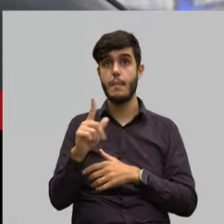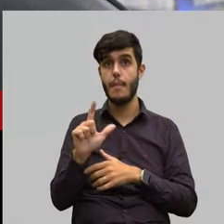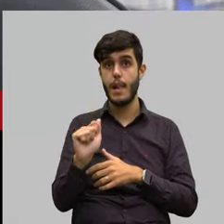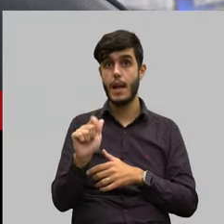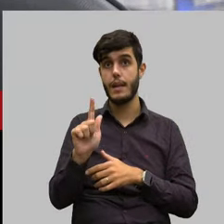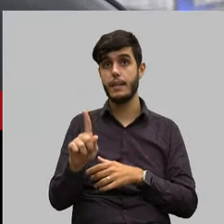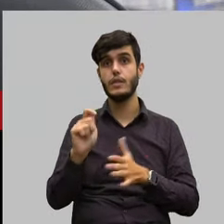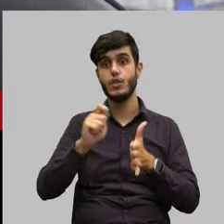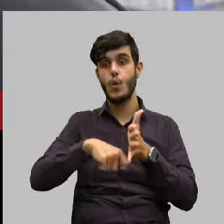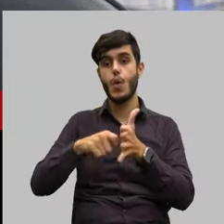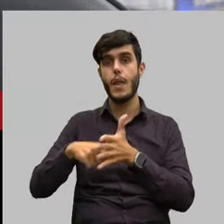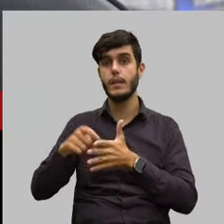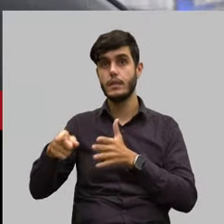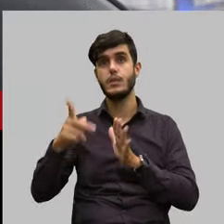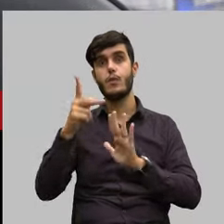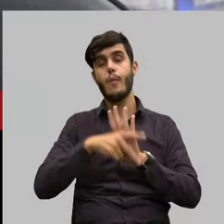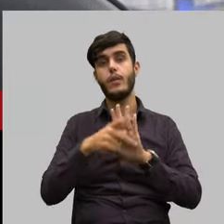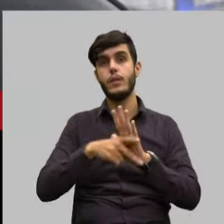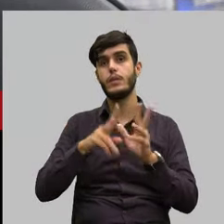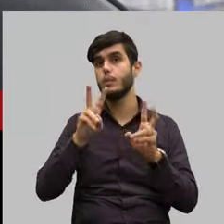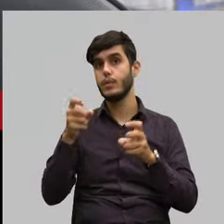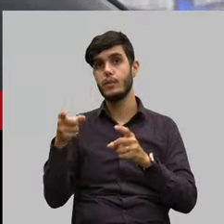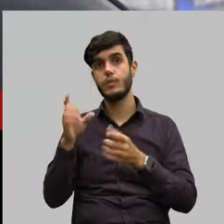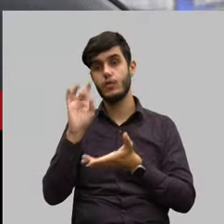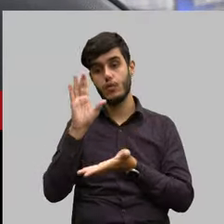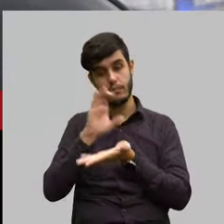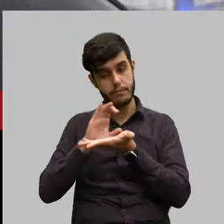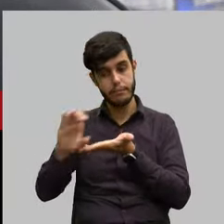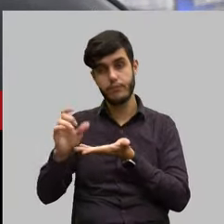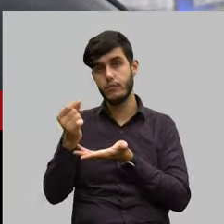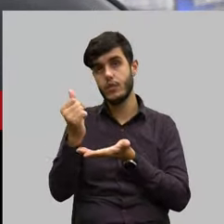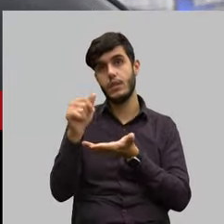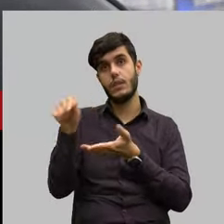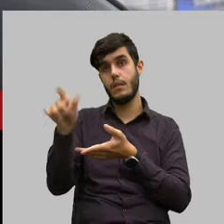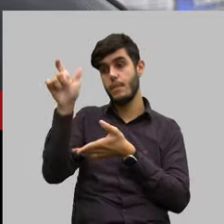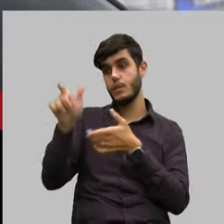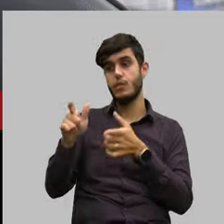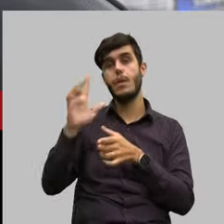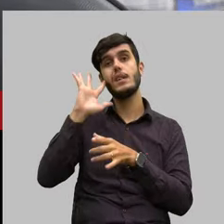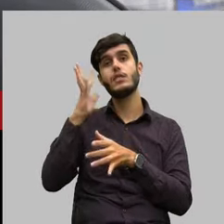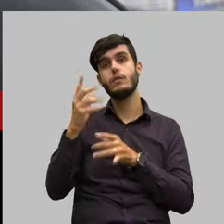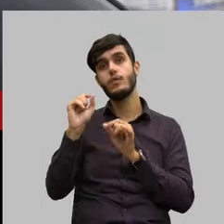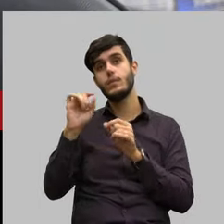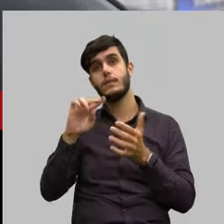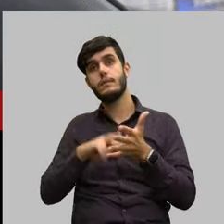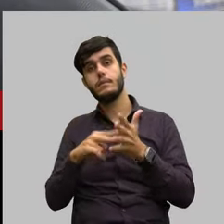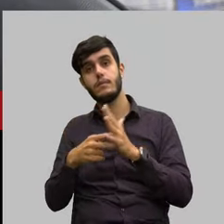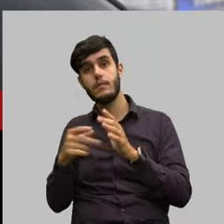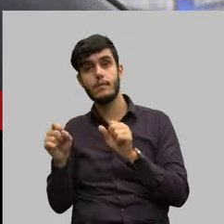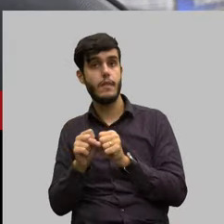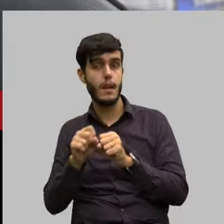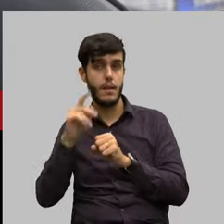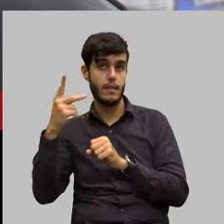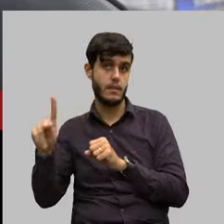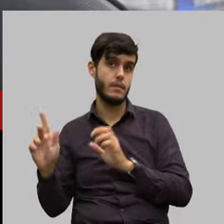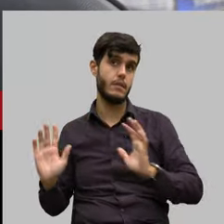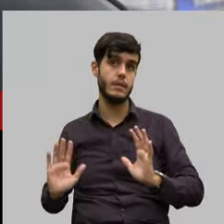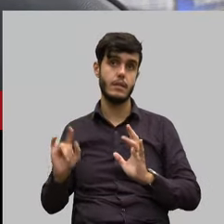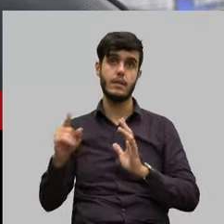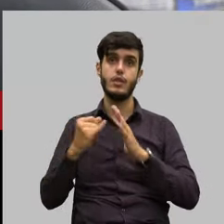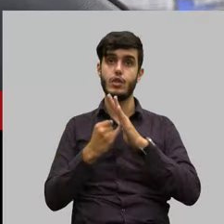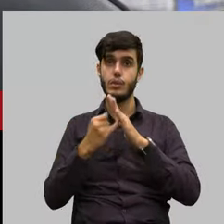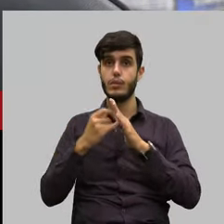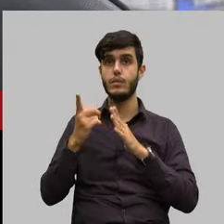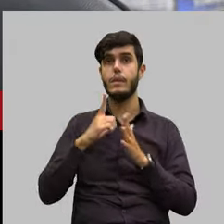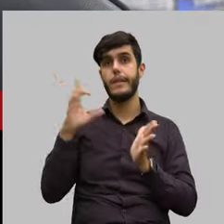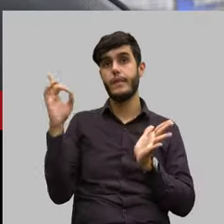contratação desses projetos apenas pela destinação do orçamento que é destinado com base na prioridade que o próprio a própria instituição define